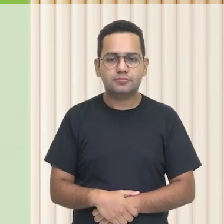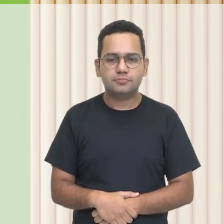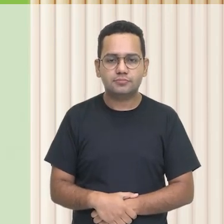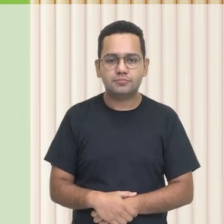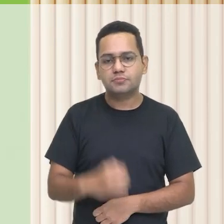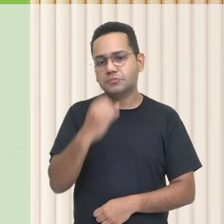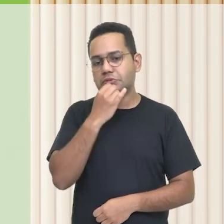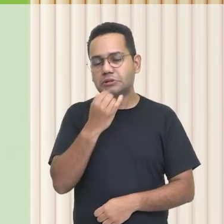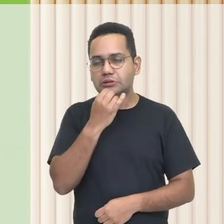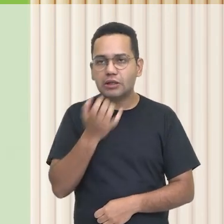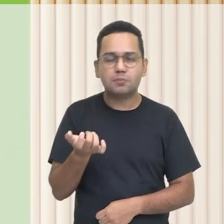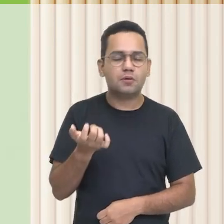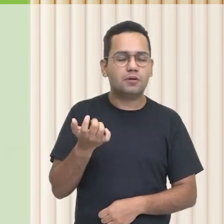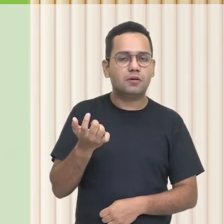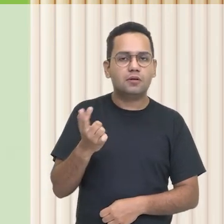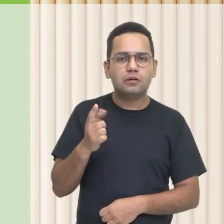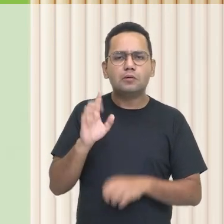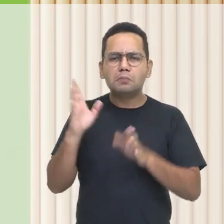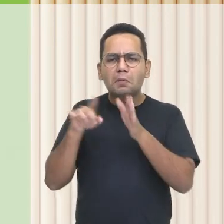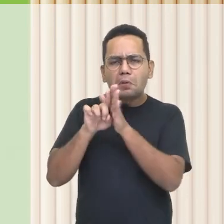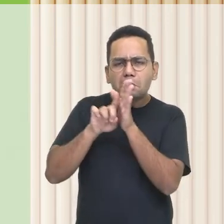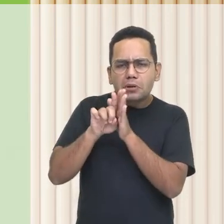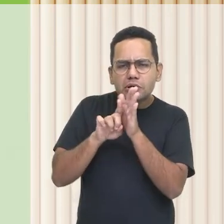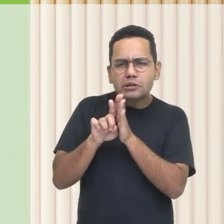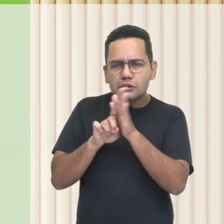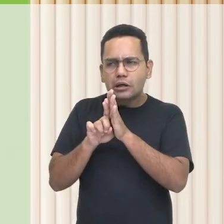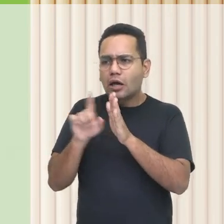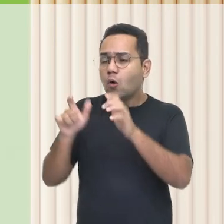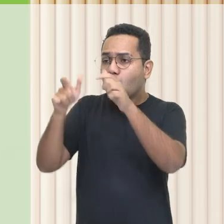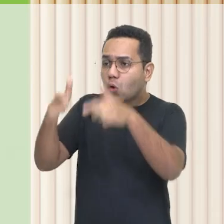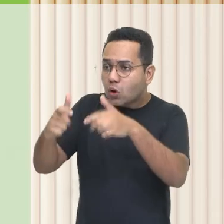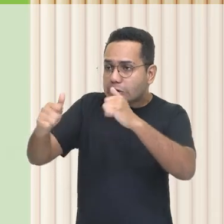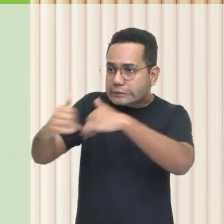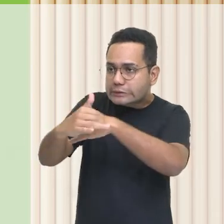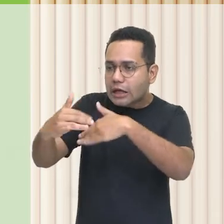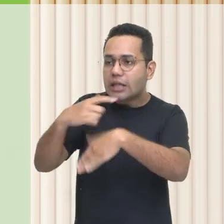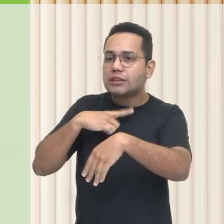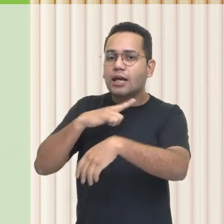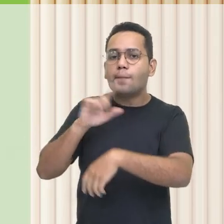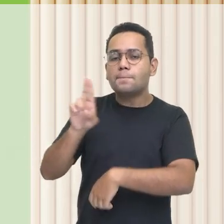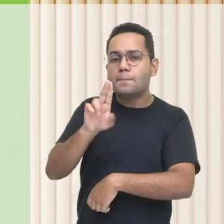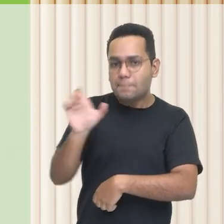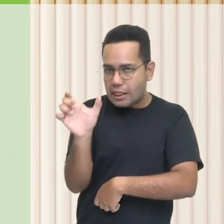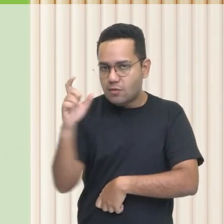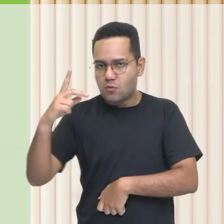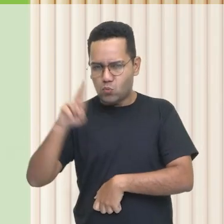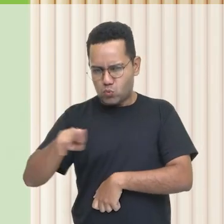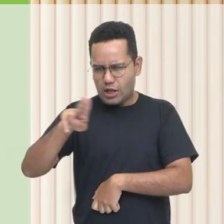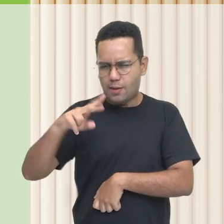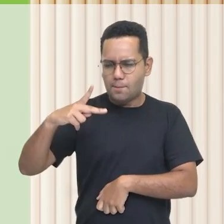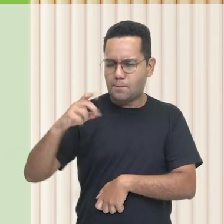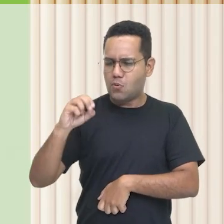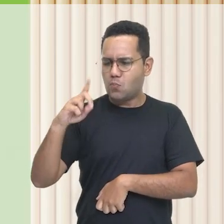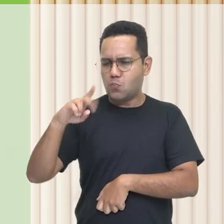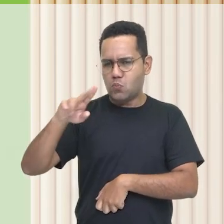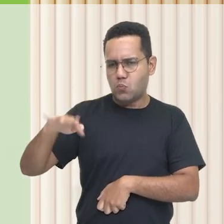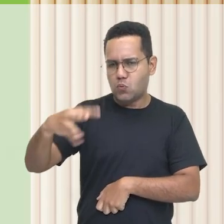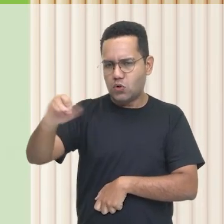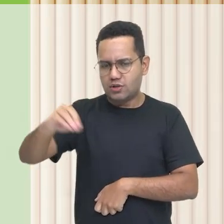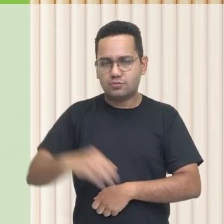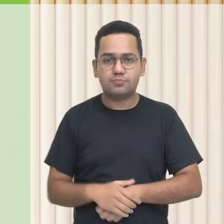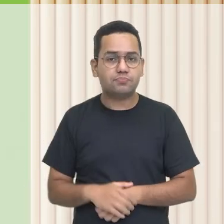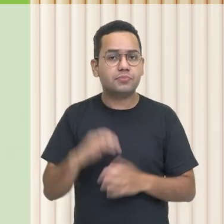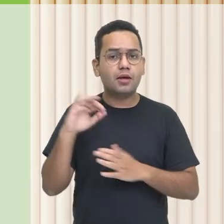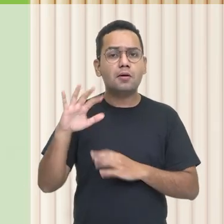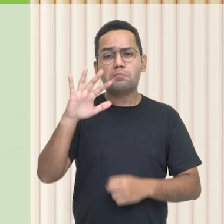que mora numa cidade né em específico várias populações compõe de espécies